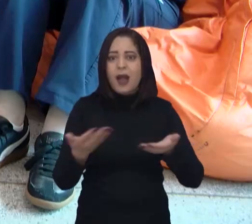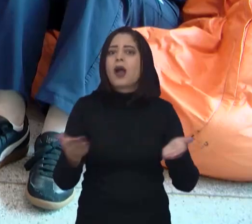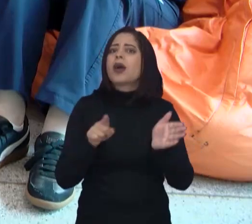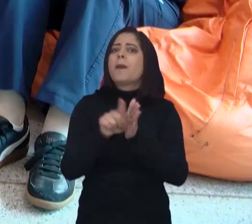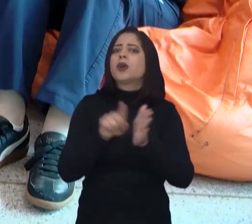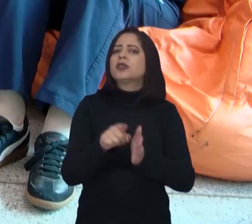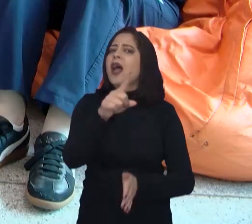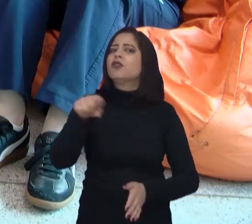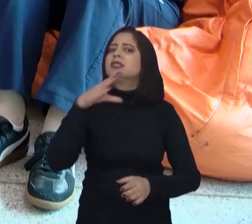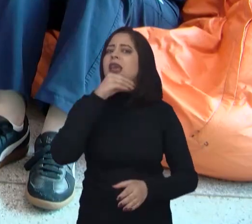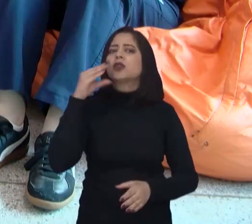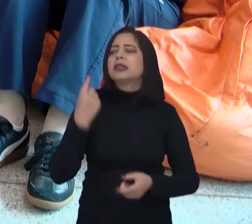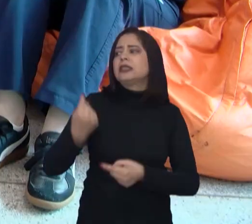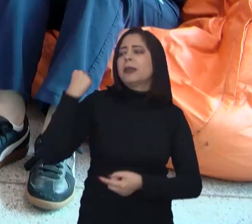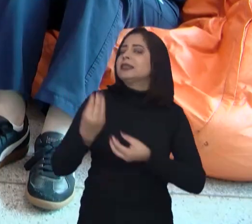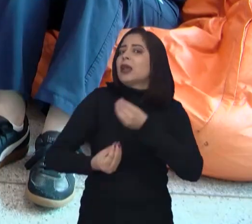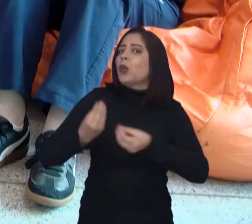como é que foi sua adolescência?